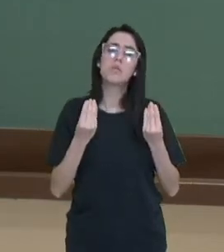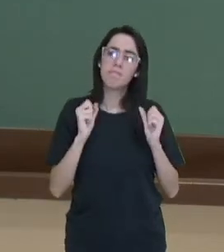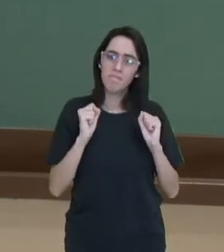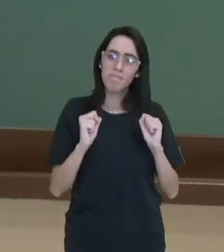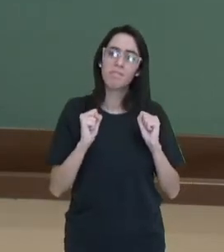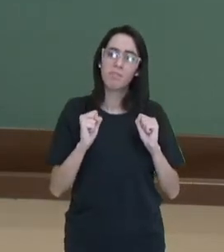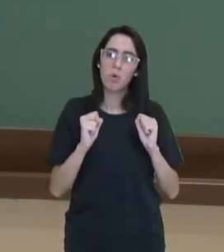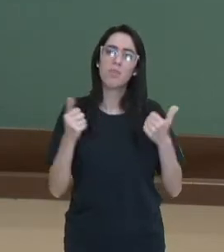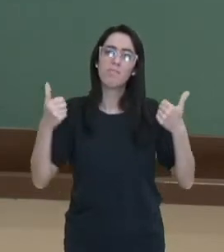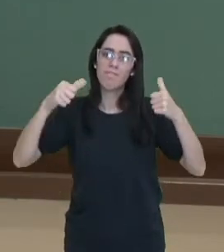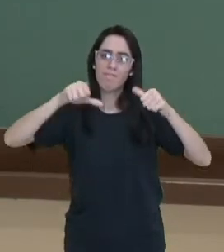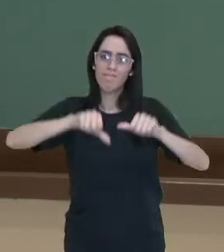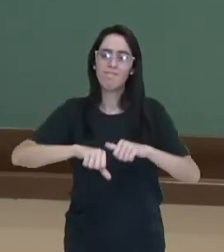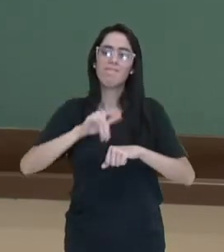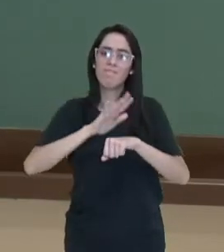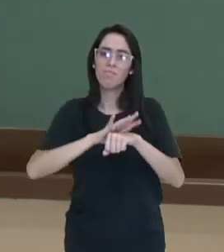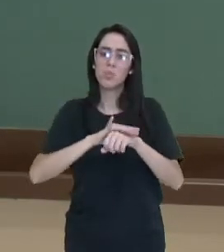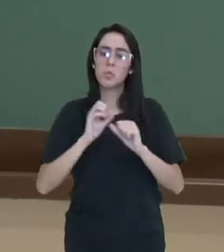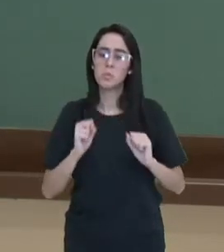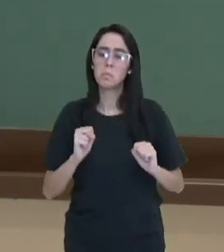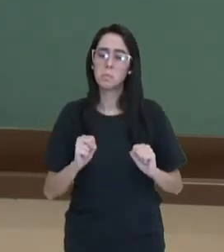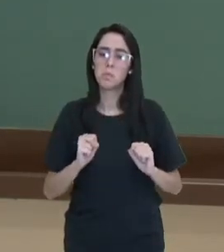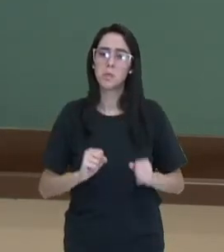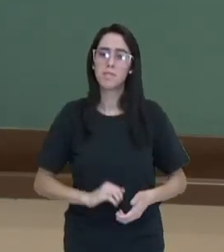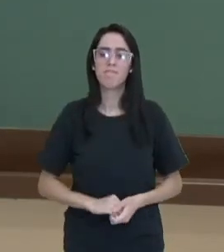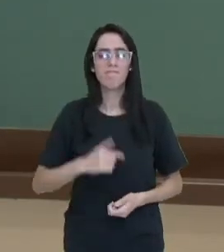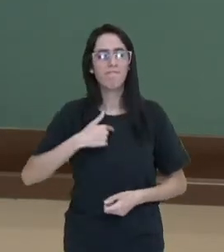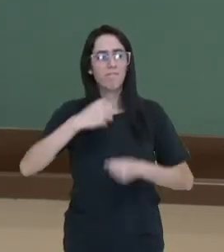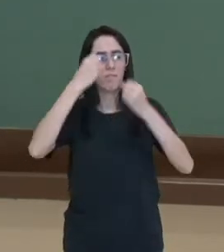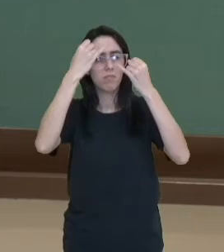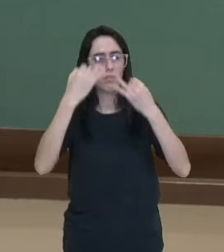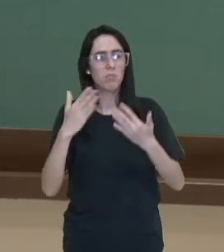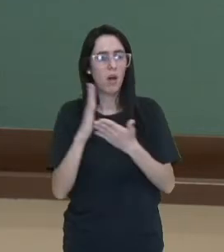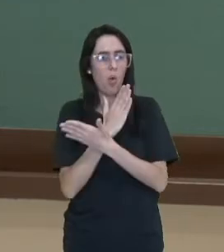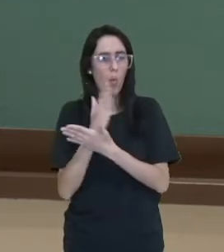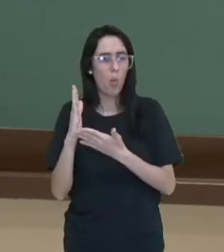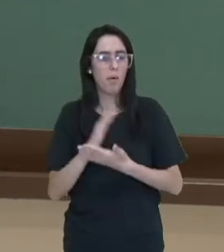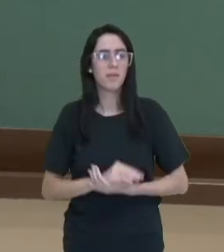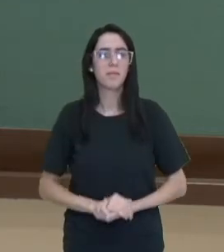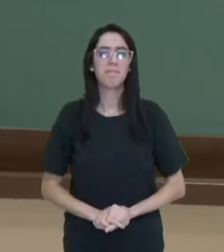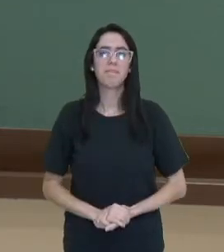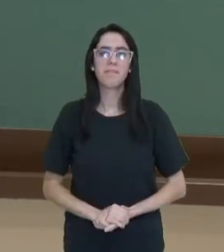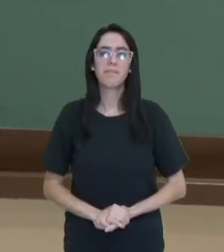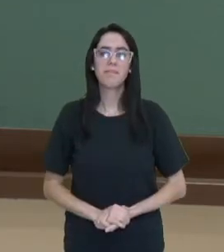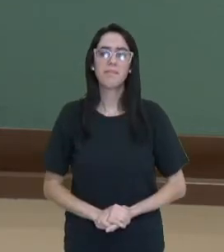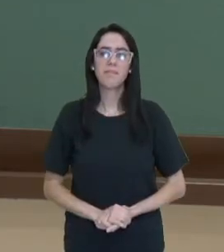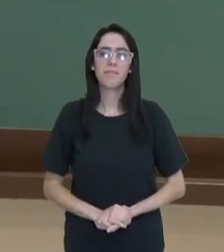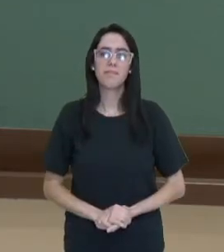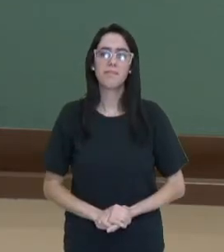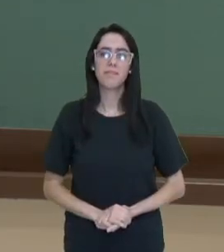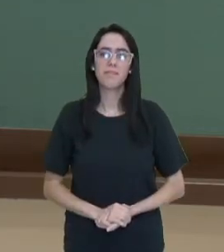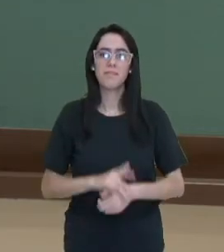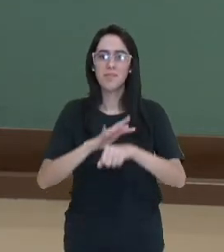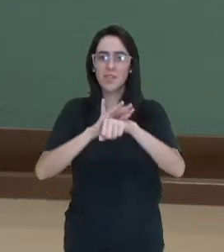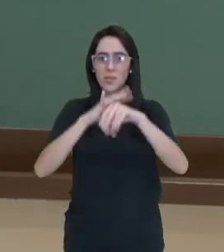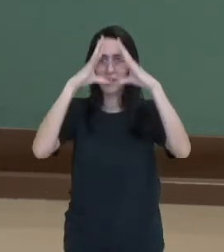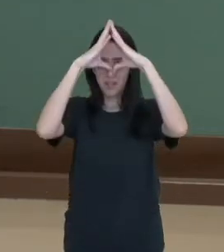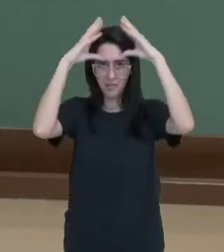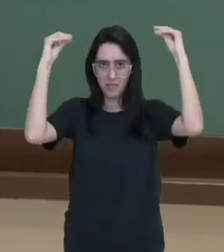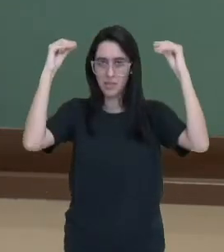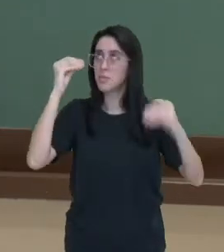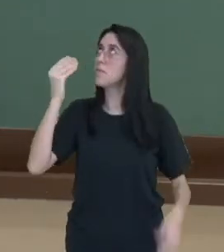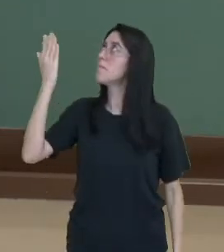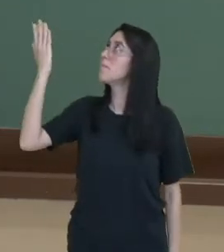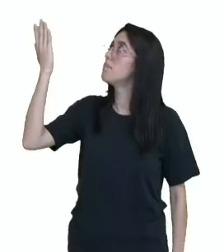contribuir para essas doenças degenerativas. Nós vamos falar sobre algumas delas agora. Mal de Alzheimer ou só